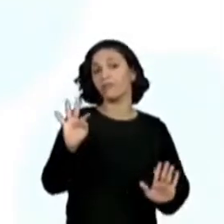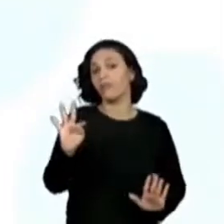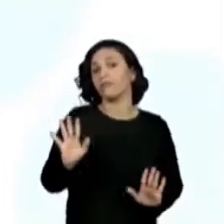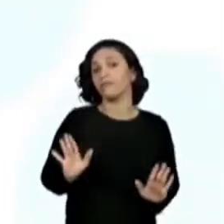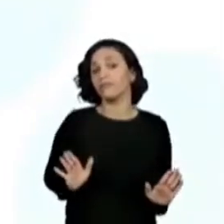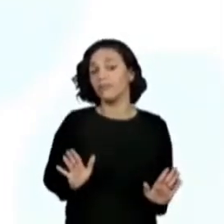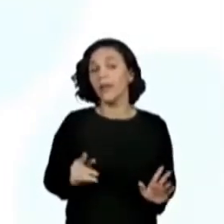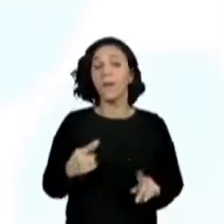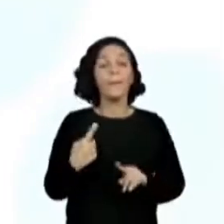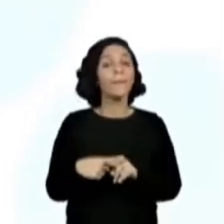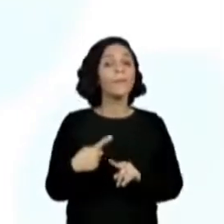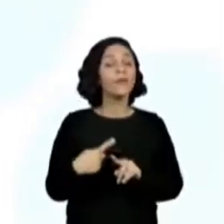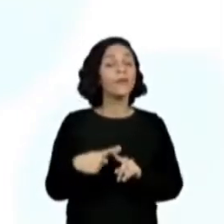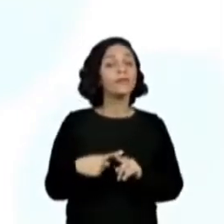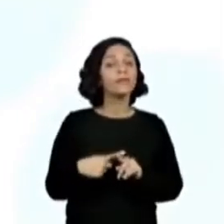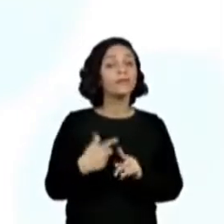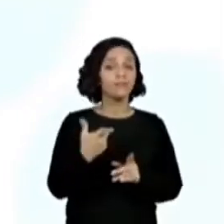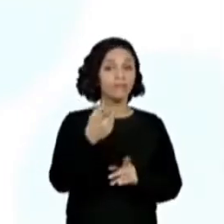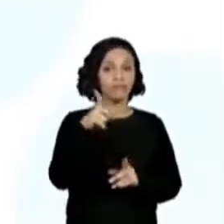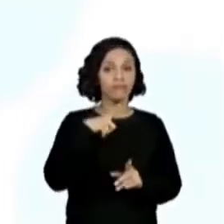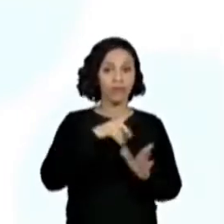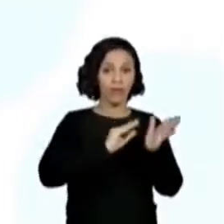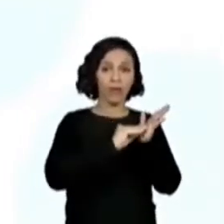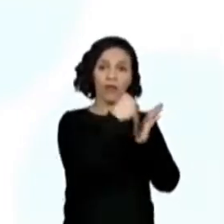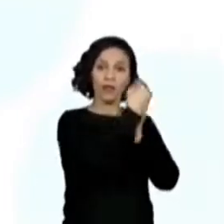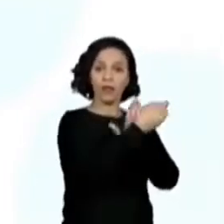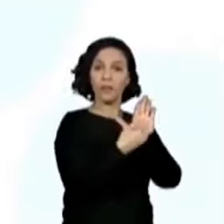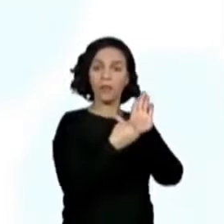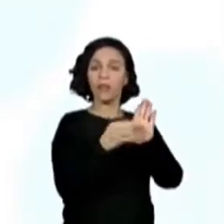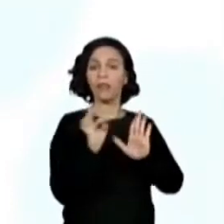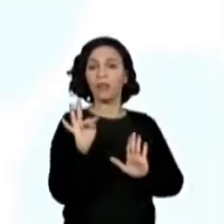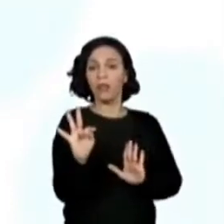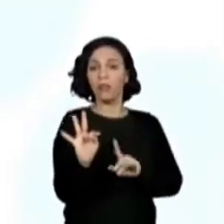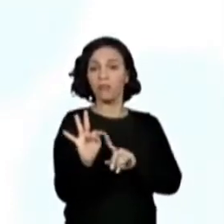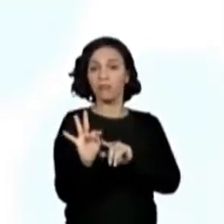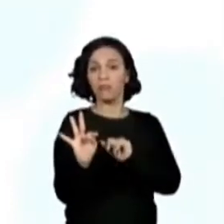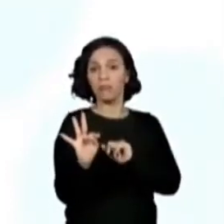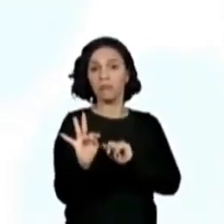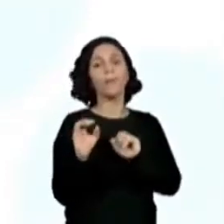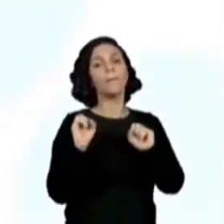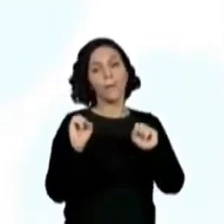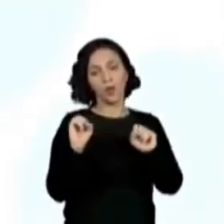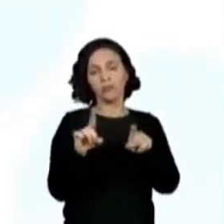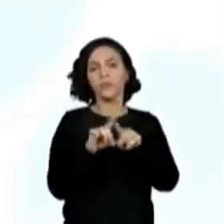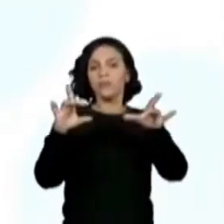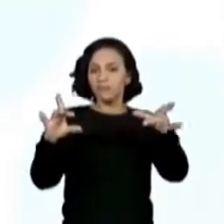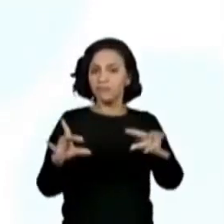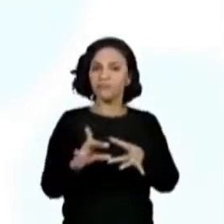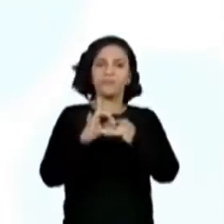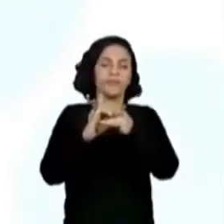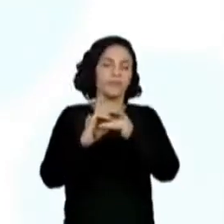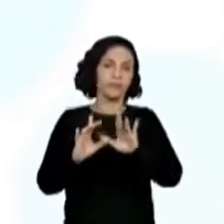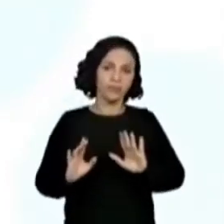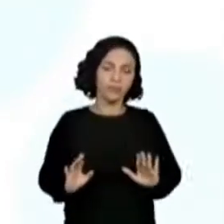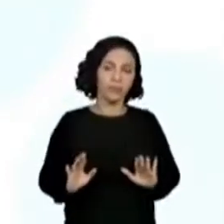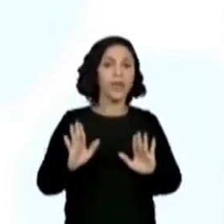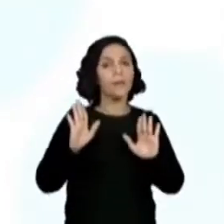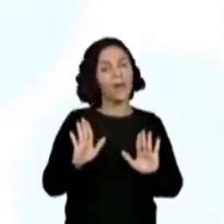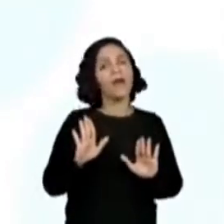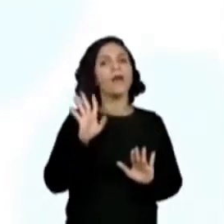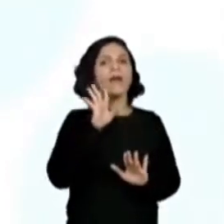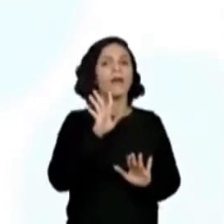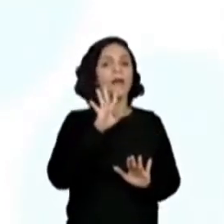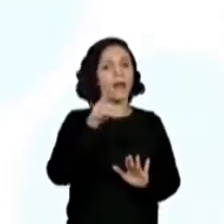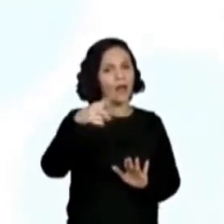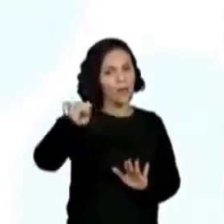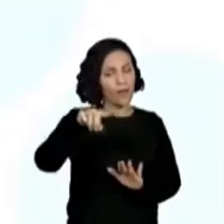nosso calendário tá representando assim, não tem problema nenhum, mas é legal, criançada,